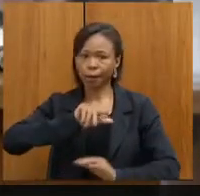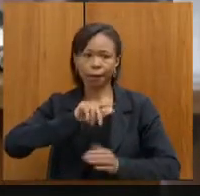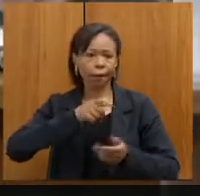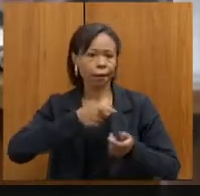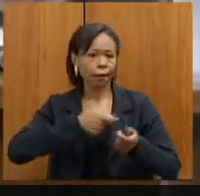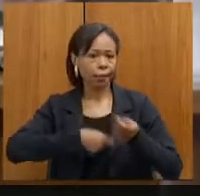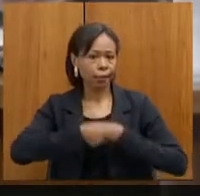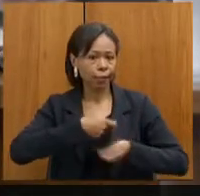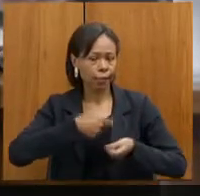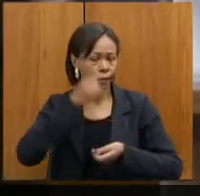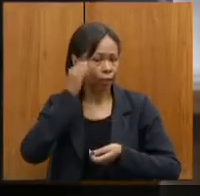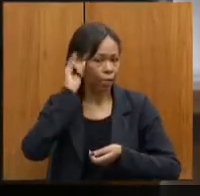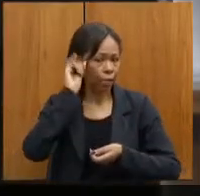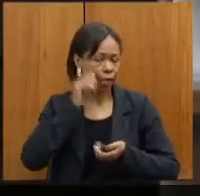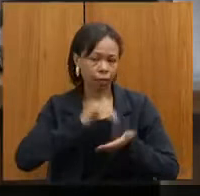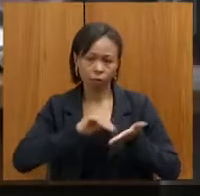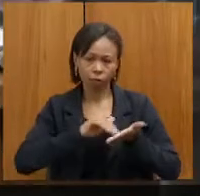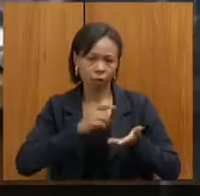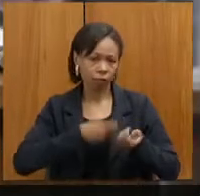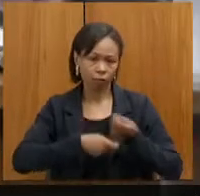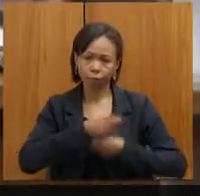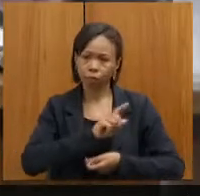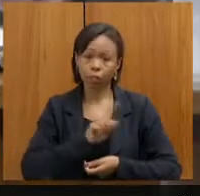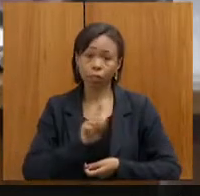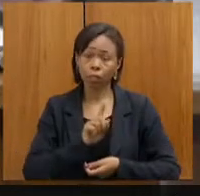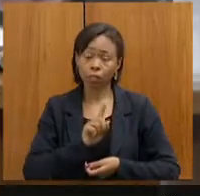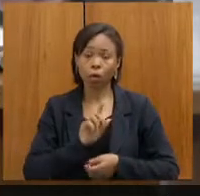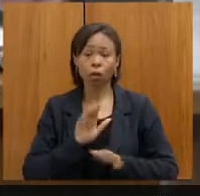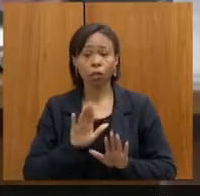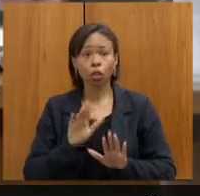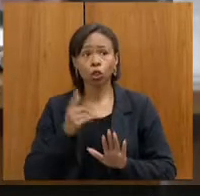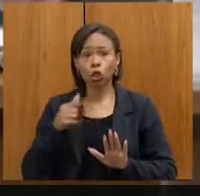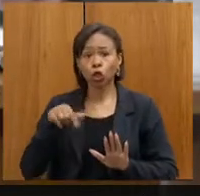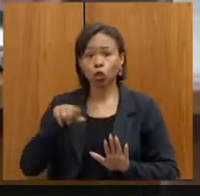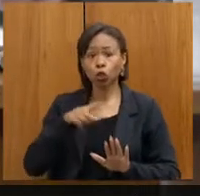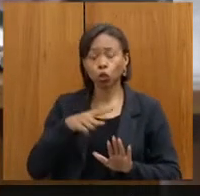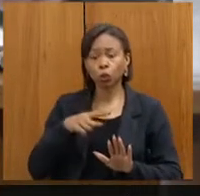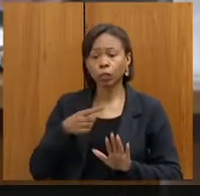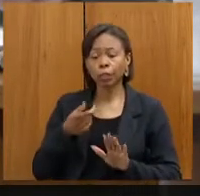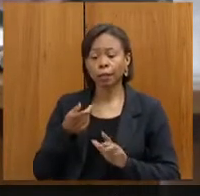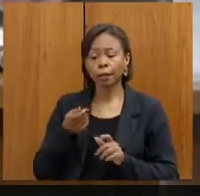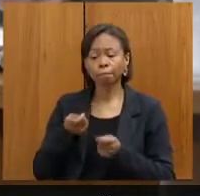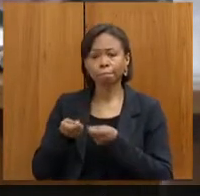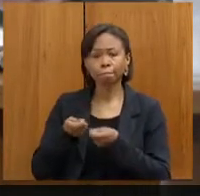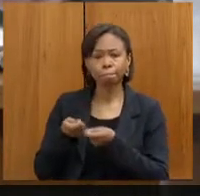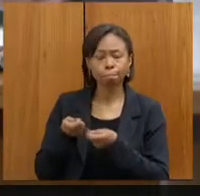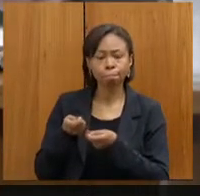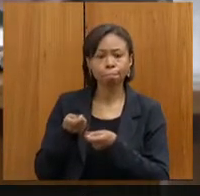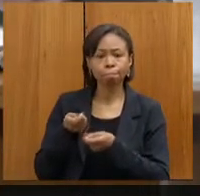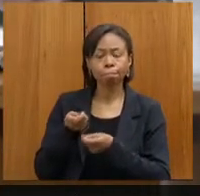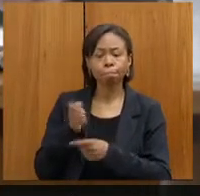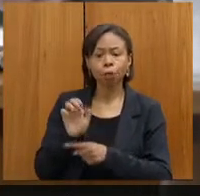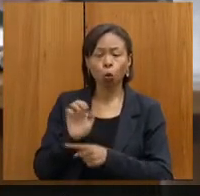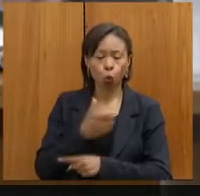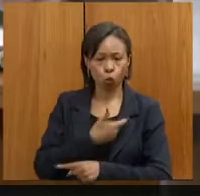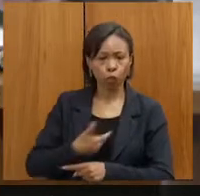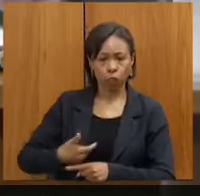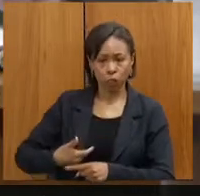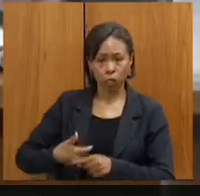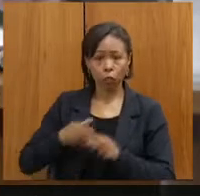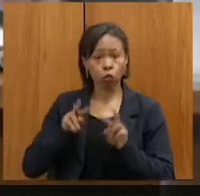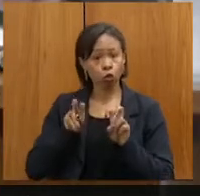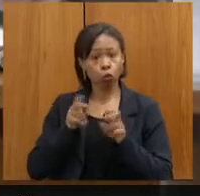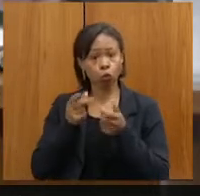informação diferente a não ser que a gente inicia o estado com relação é a